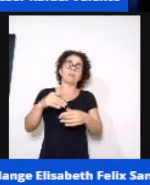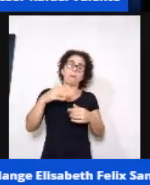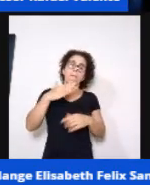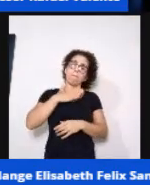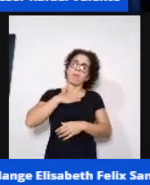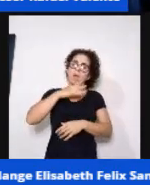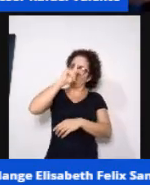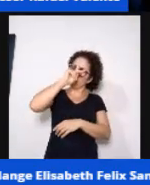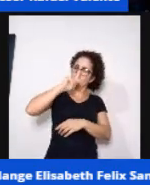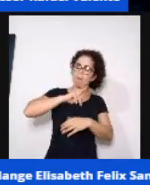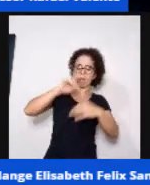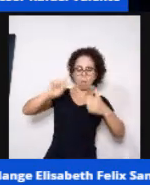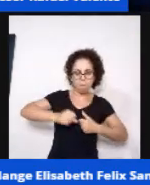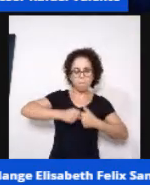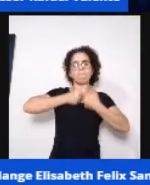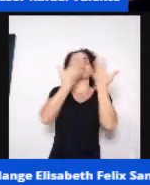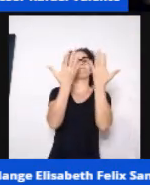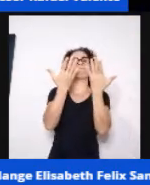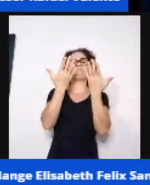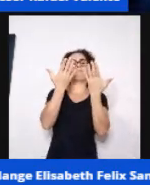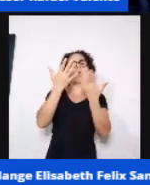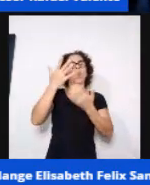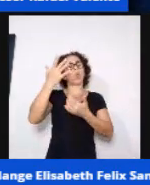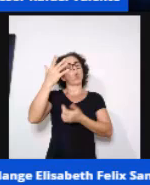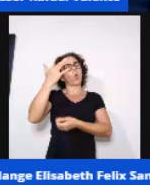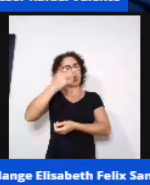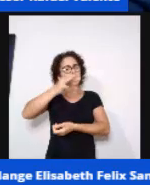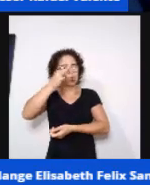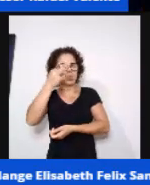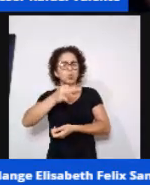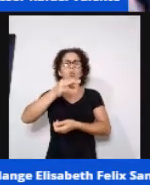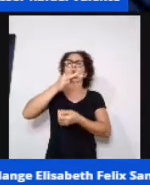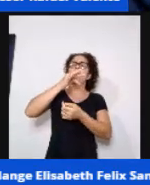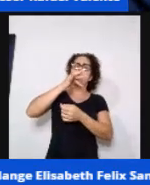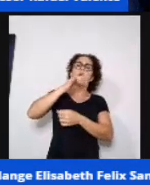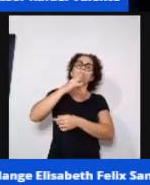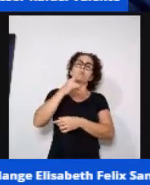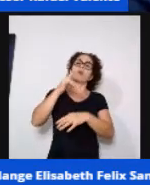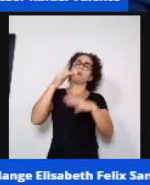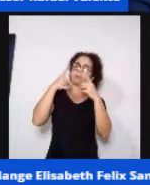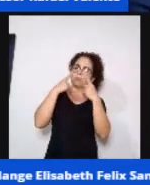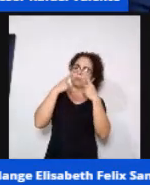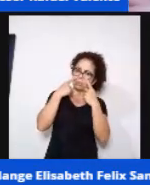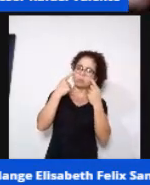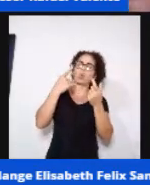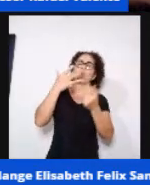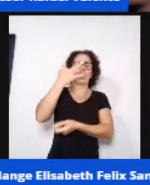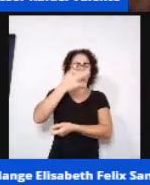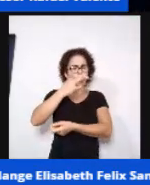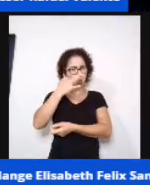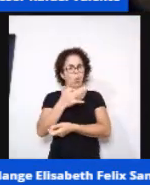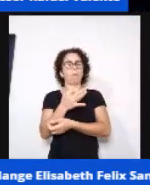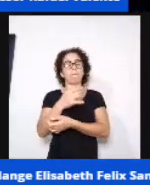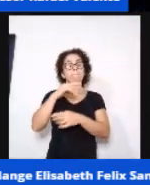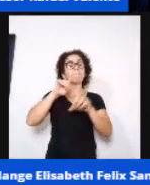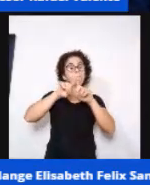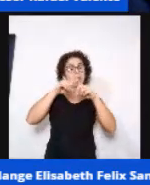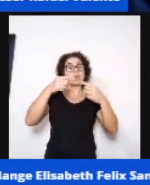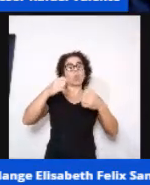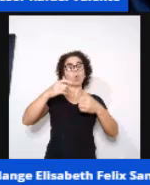não durou muito tempo, pessoal. Não foram assim meses de lágrimas e dor, não. Mas doeu muito. Mas eu tirei de dentro de